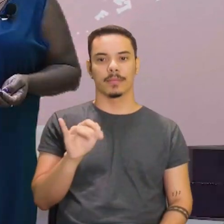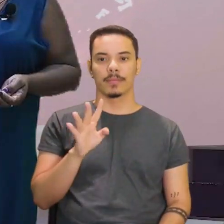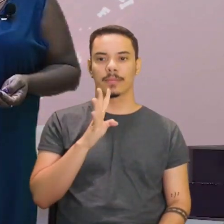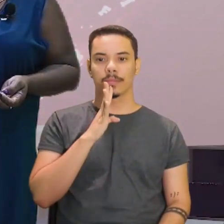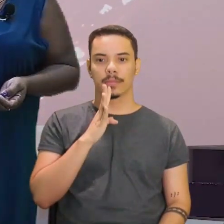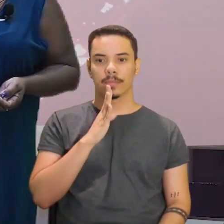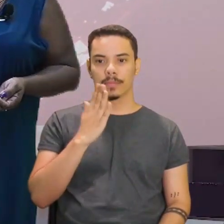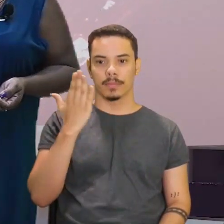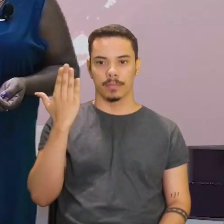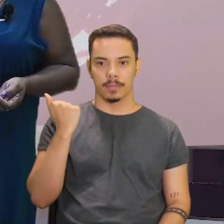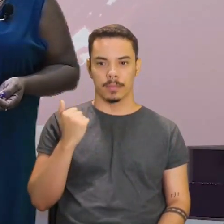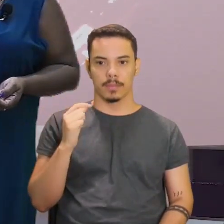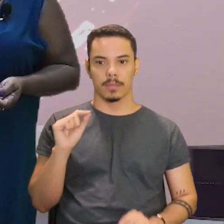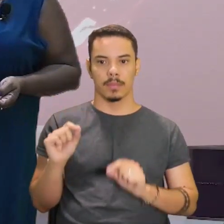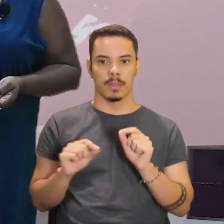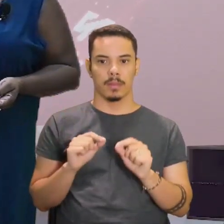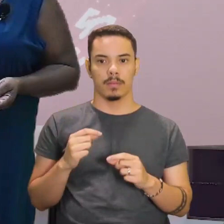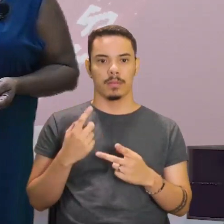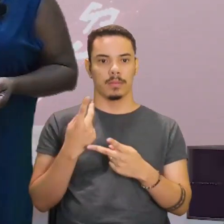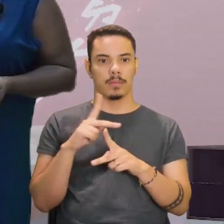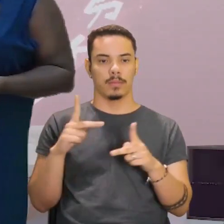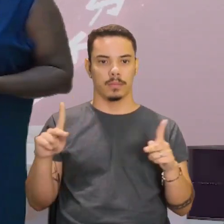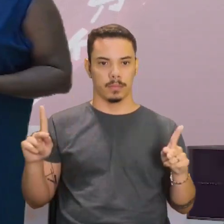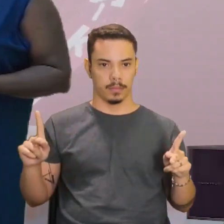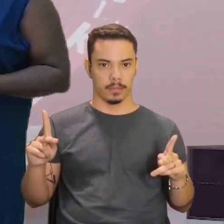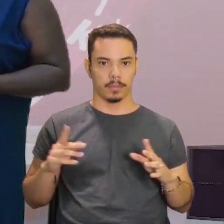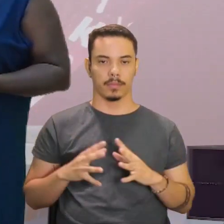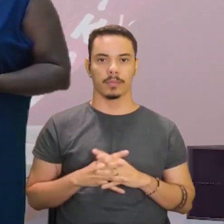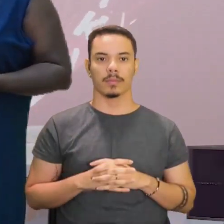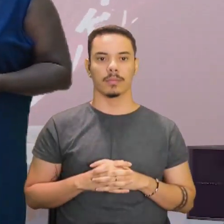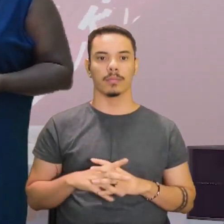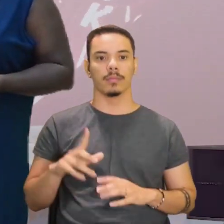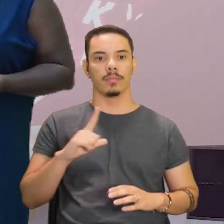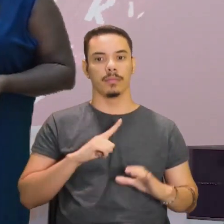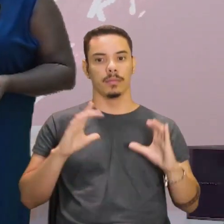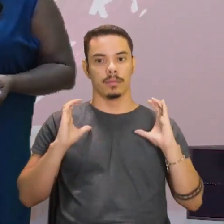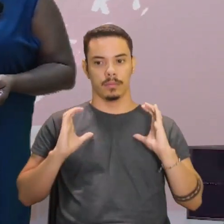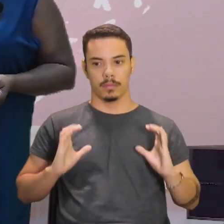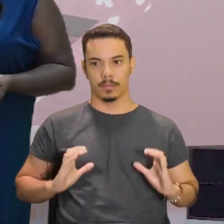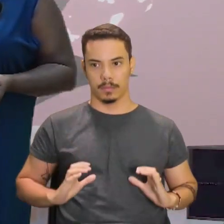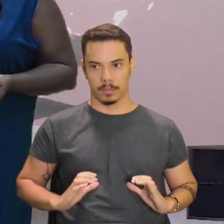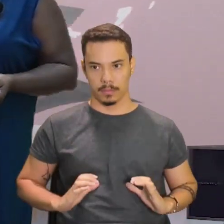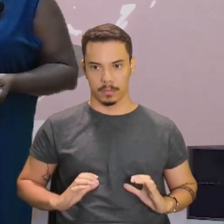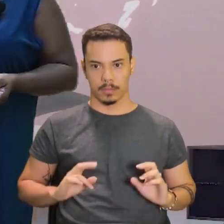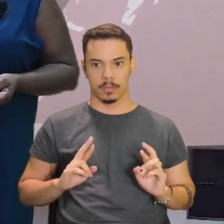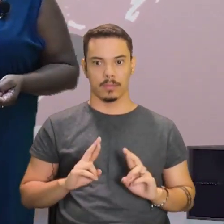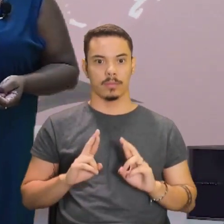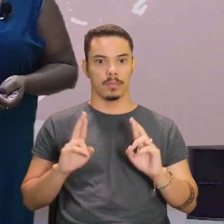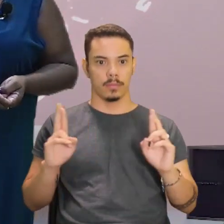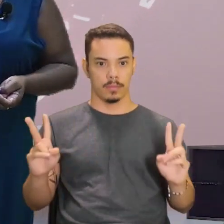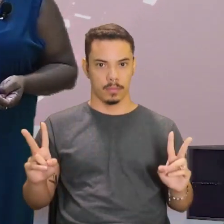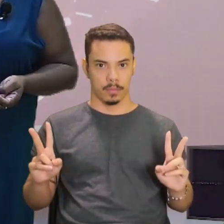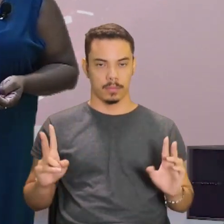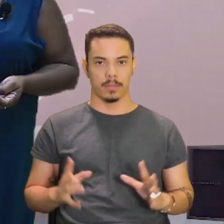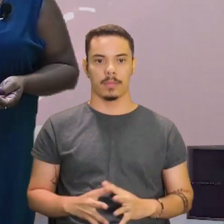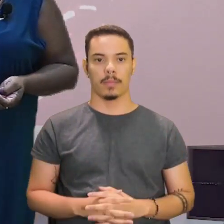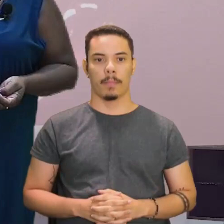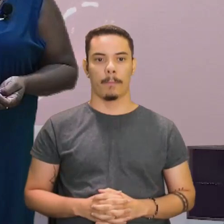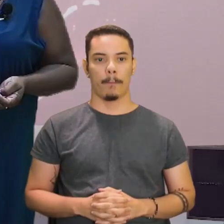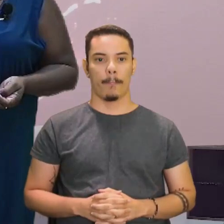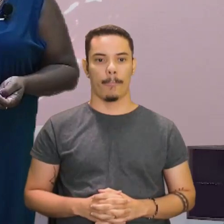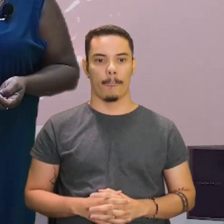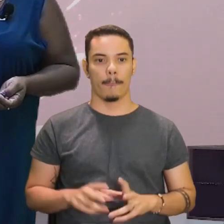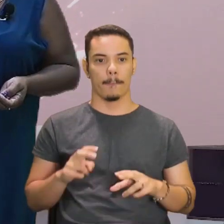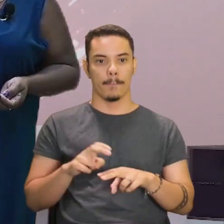conhecer e saber que eles, né, Márcia, eles tinham um comportamento também não muito legal, vamos falar assim.